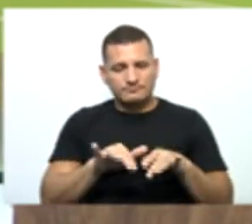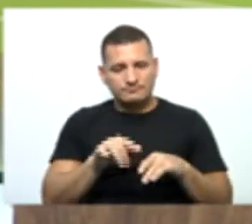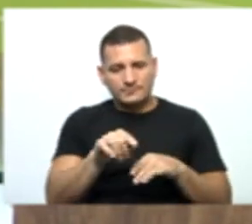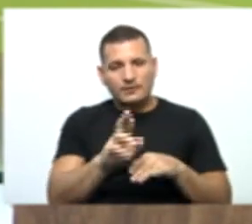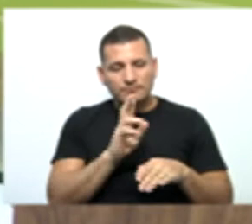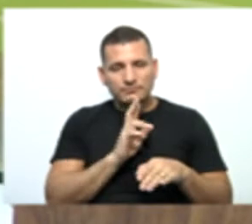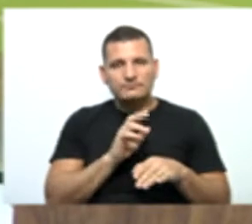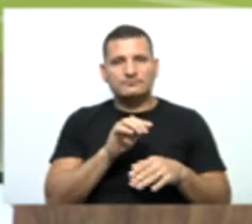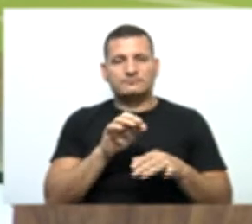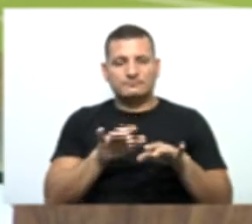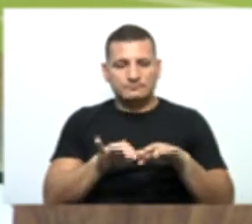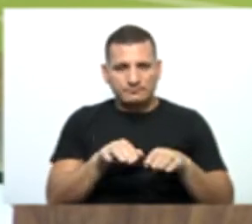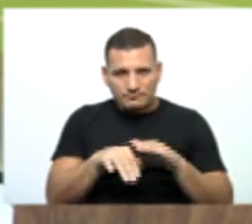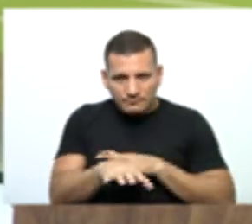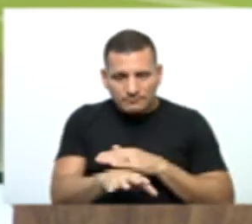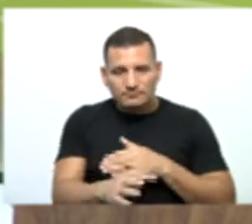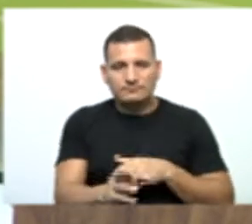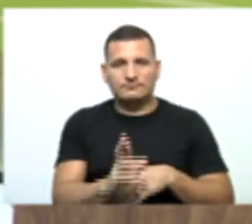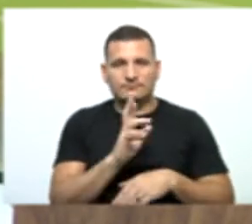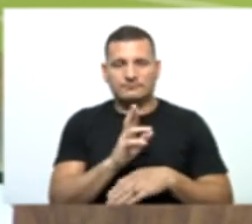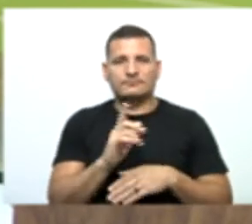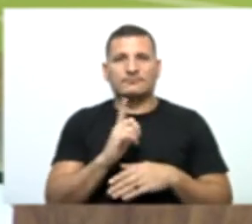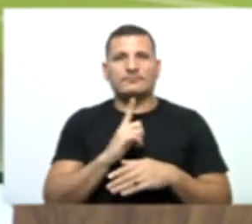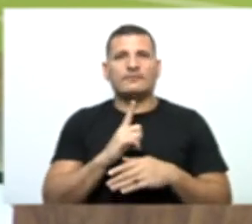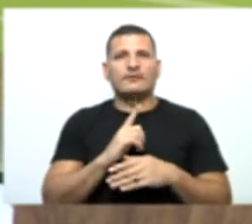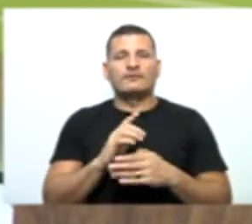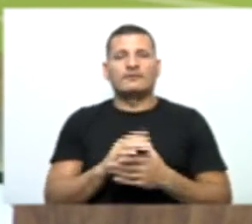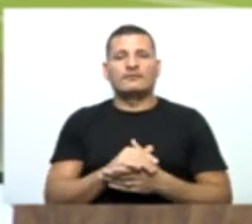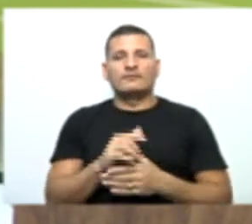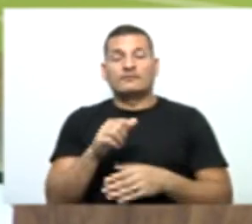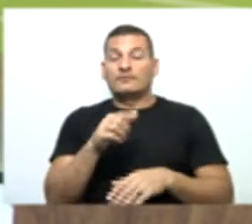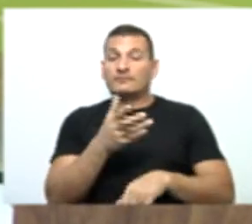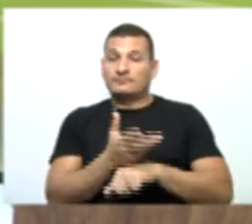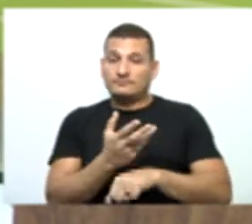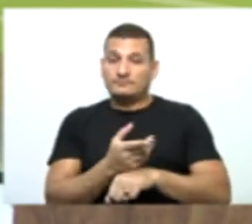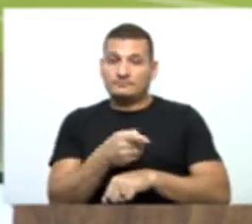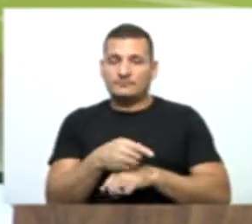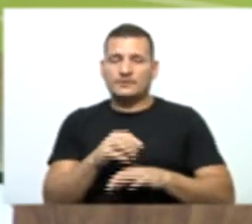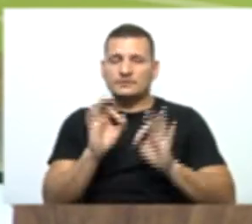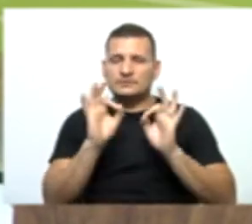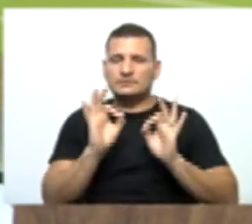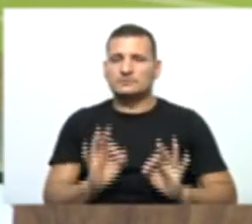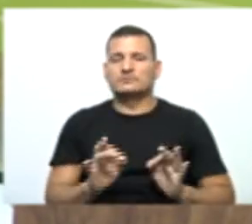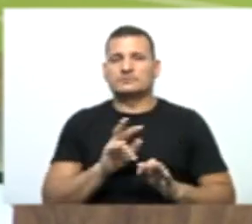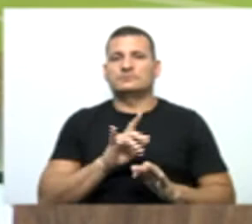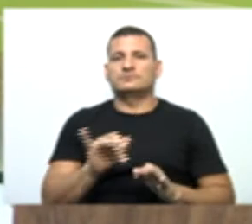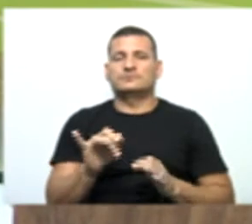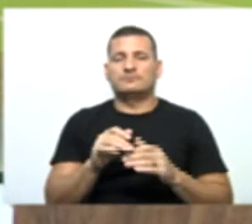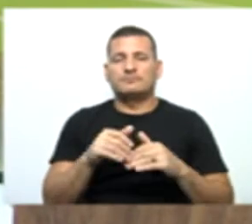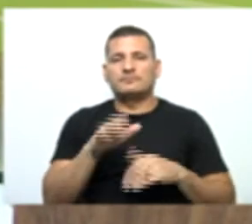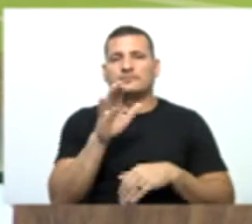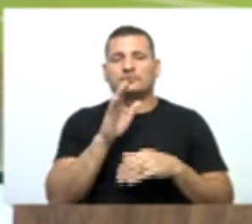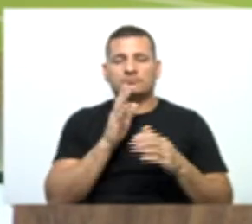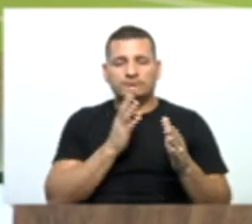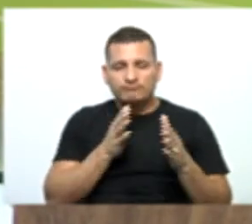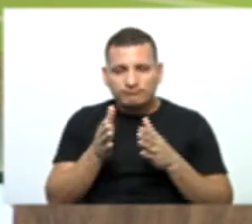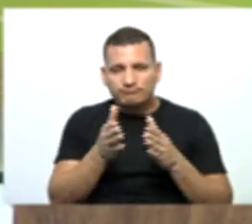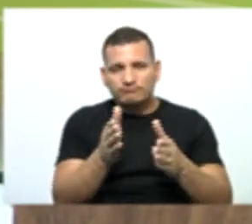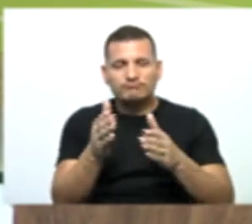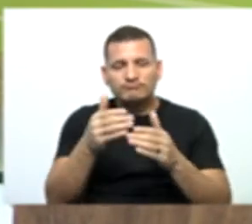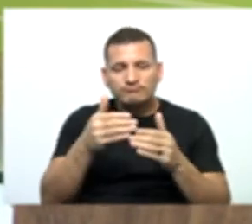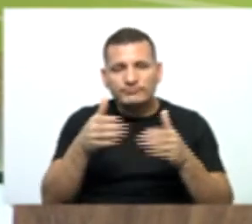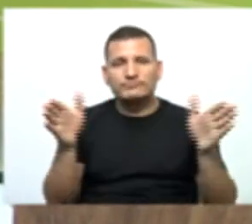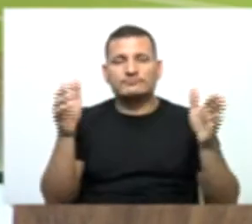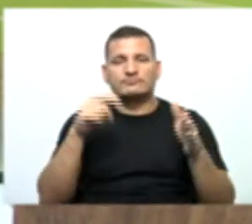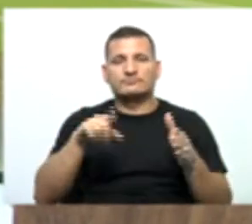escreve. E essa disciplina com certeza vai abrir mais caminhos, porque vocês vão dar mais